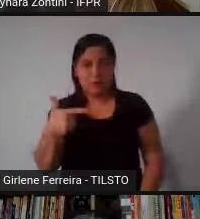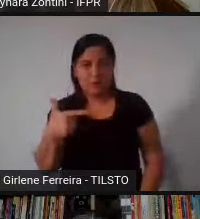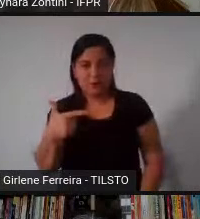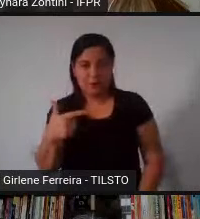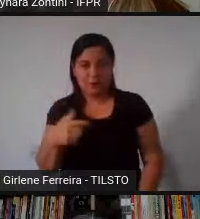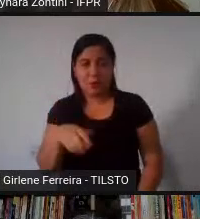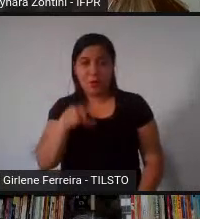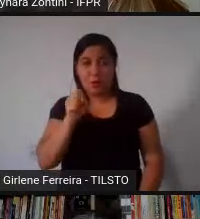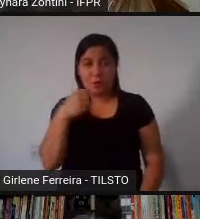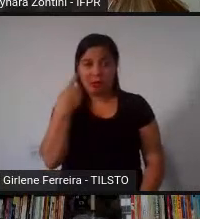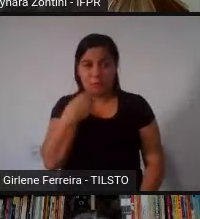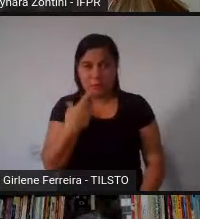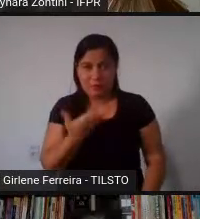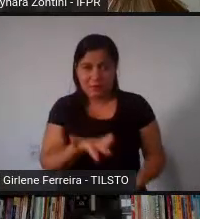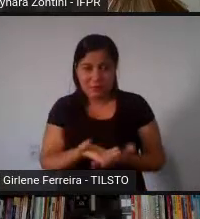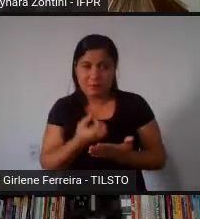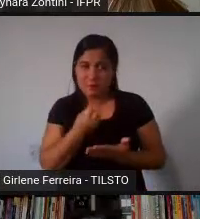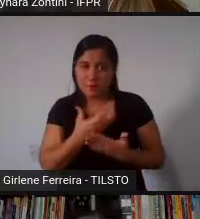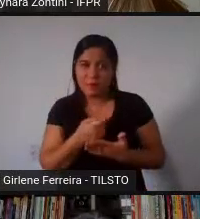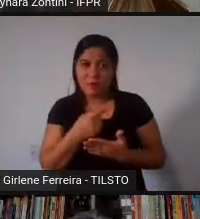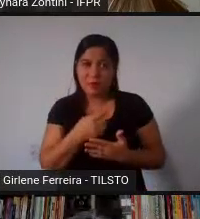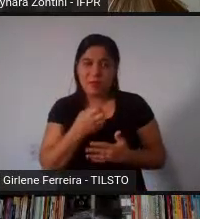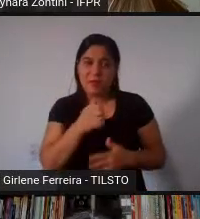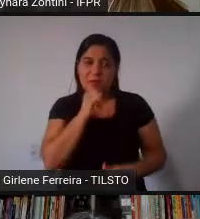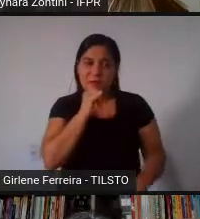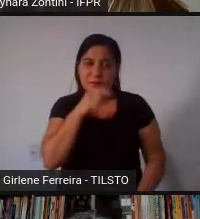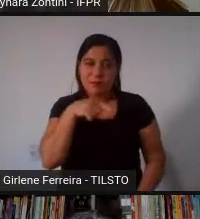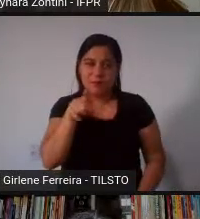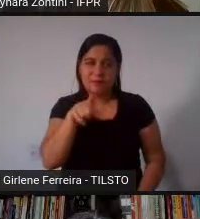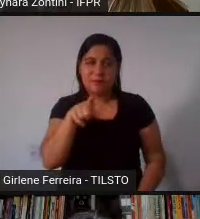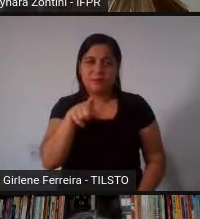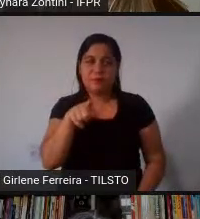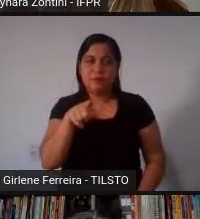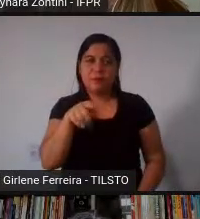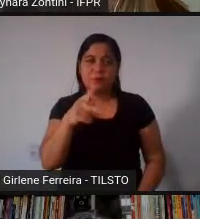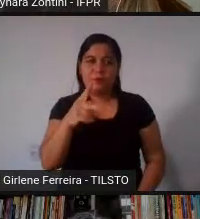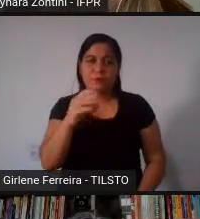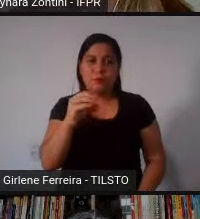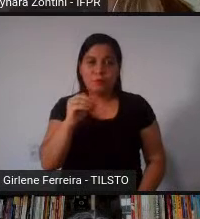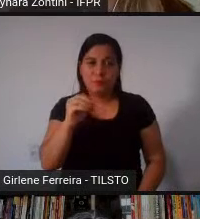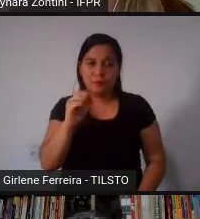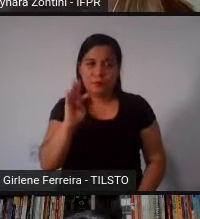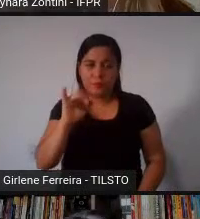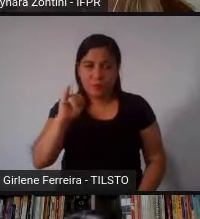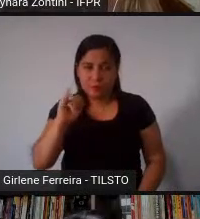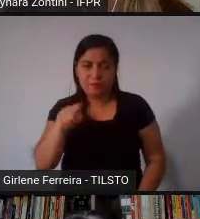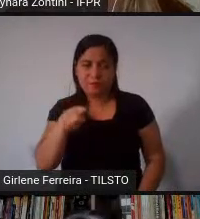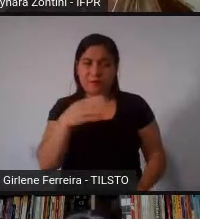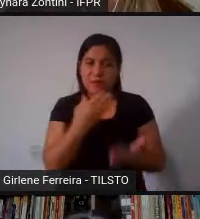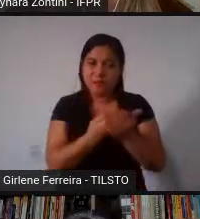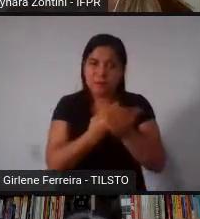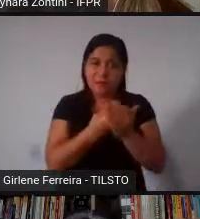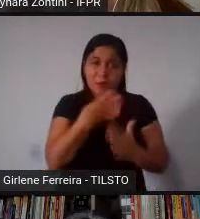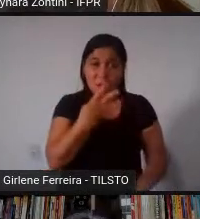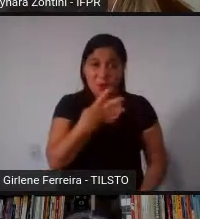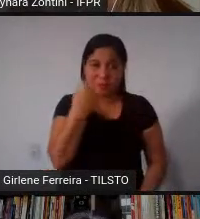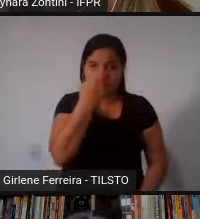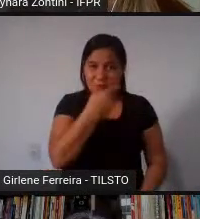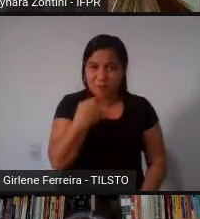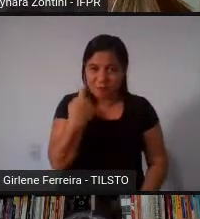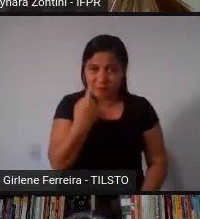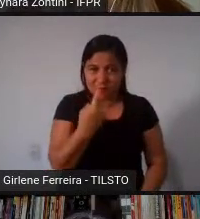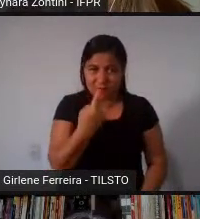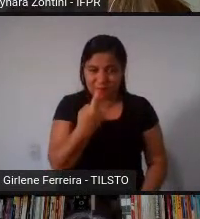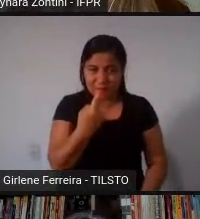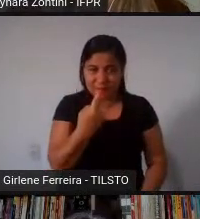você for para o Poti, que você já vai estar estudando 4 horas, e depois ainda na semana, você, porque eles no